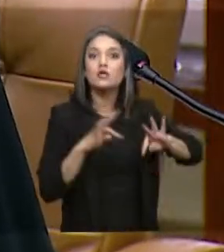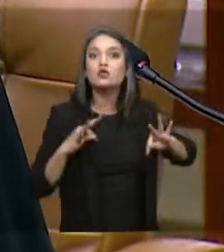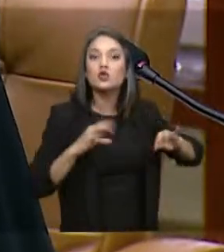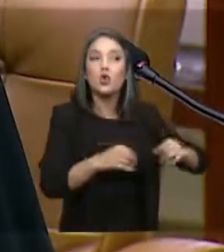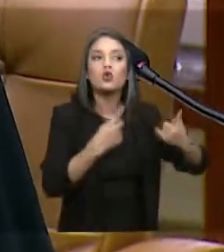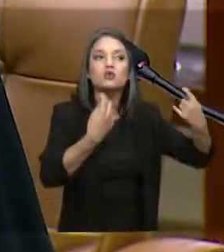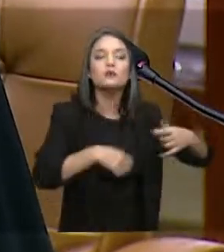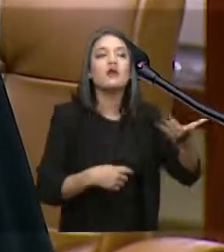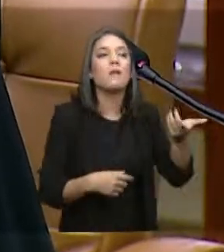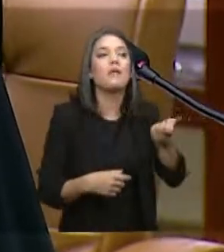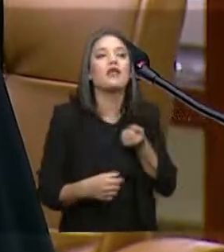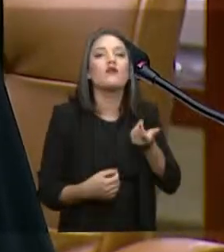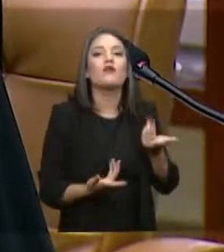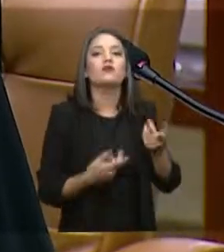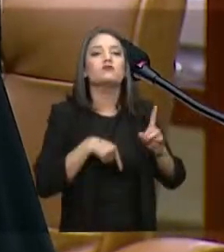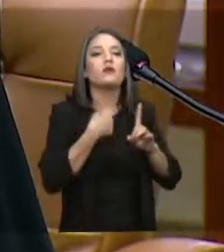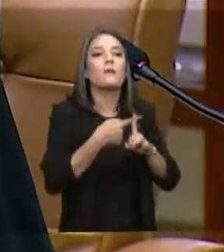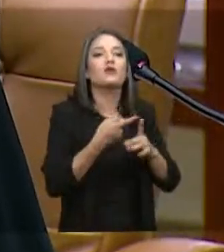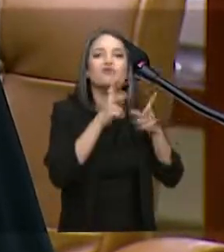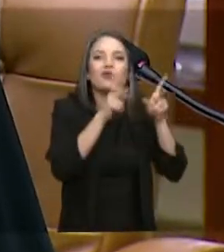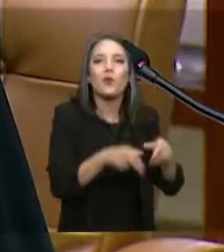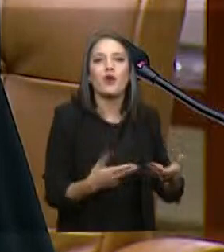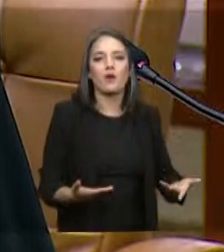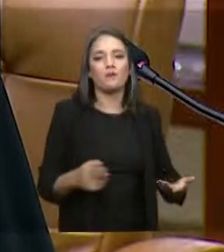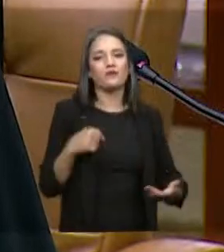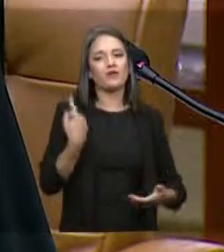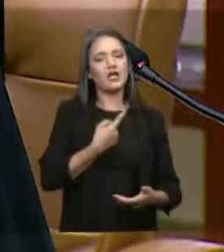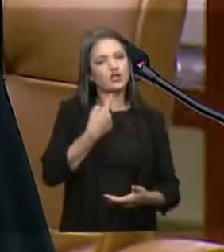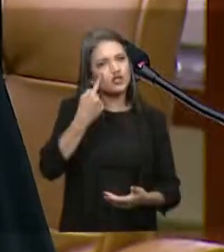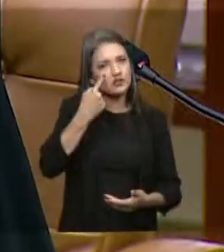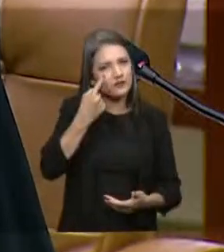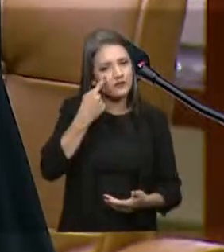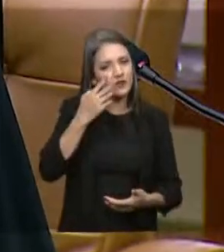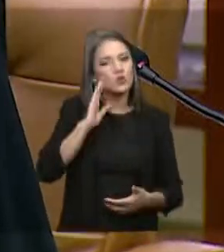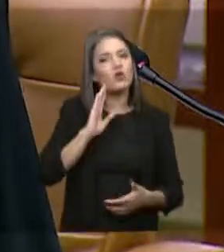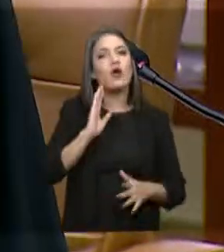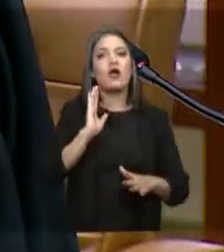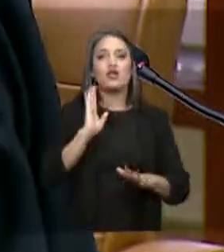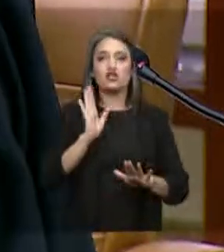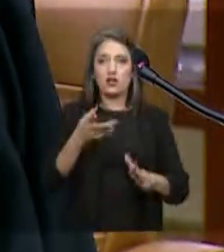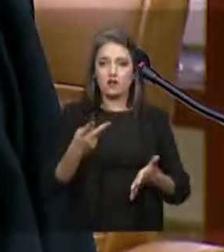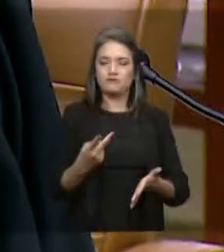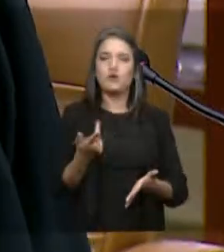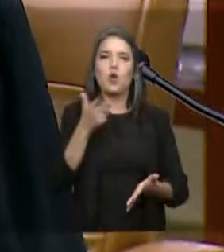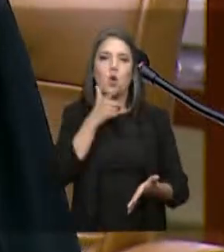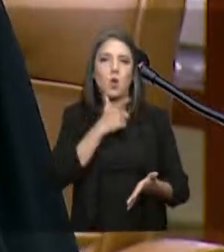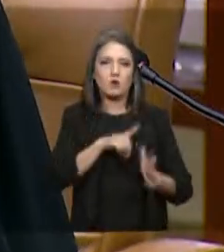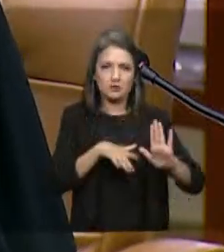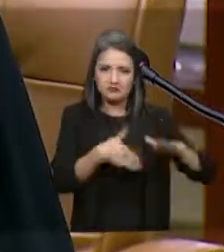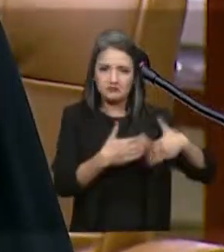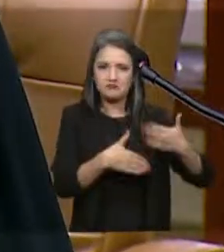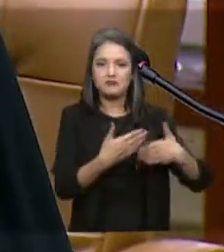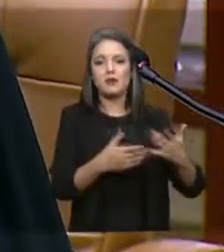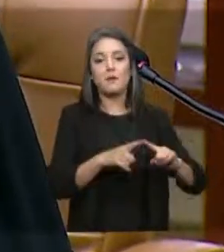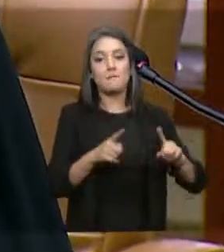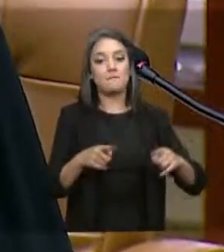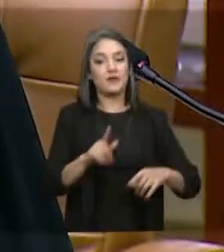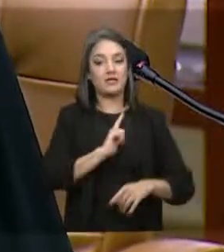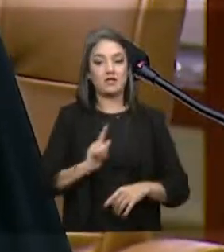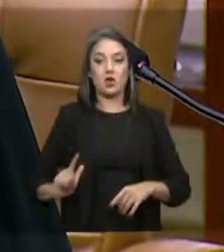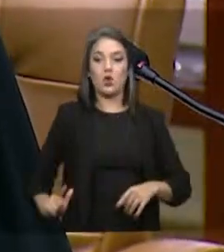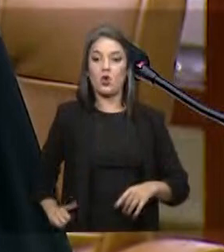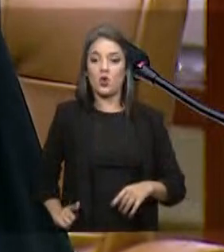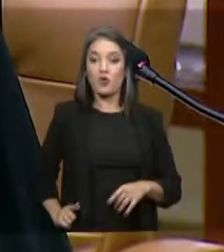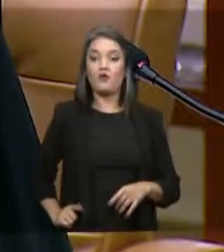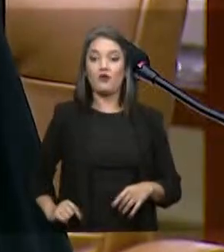que aproveitar é isso e fizemos constatações é que houve avanços mas há necessidade e a Governadora ficou